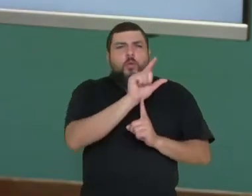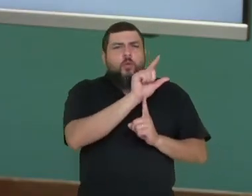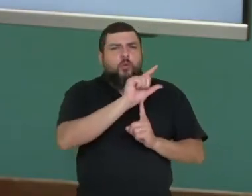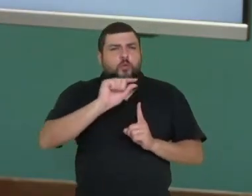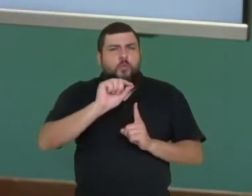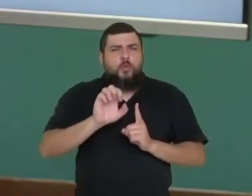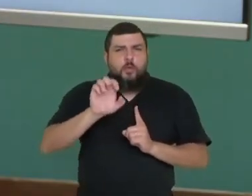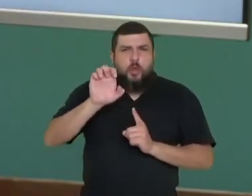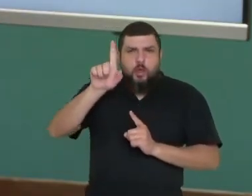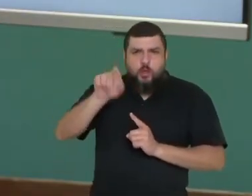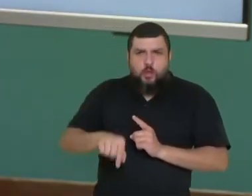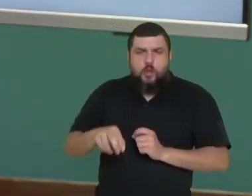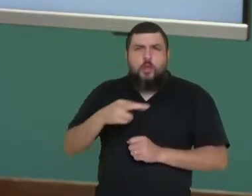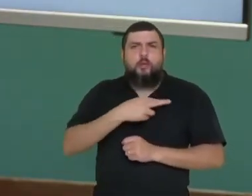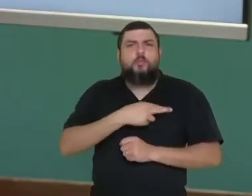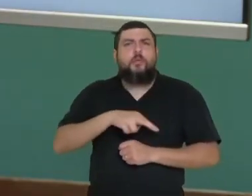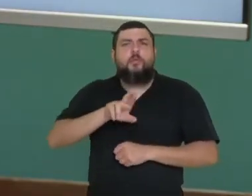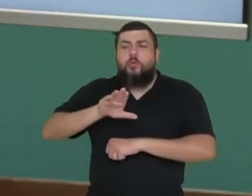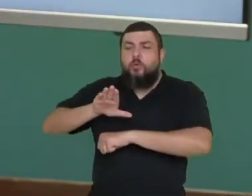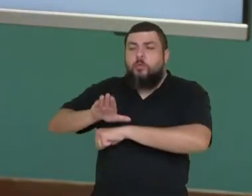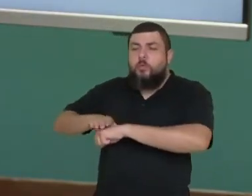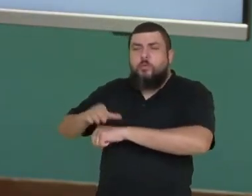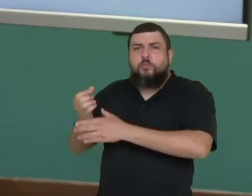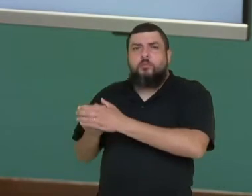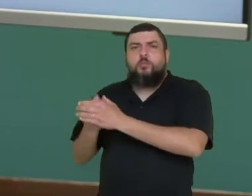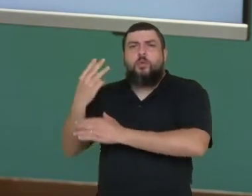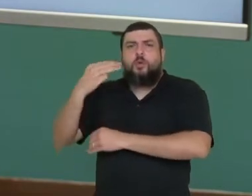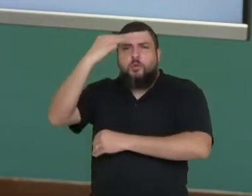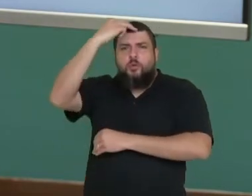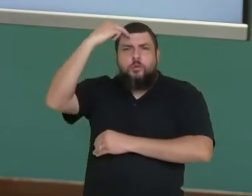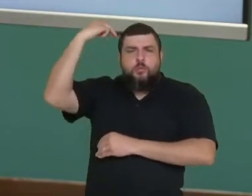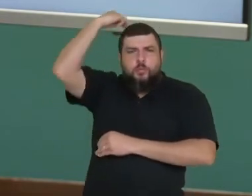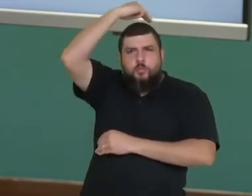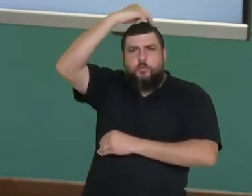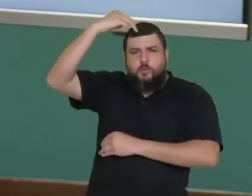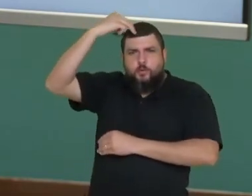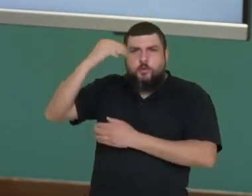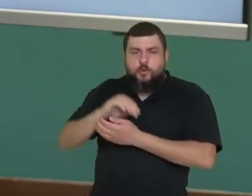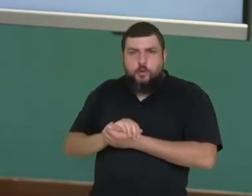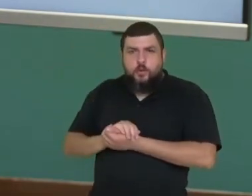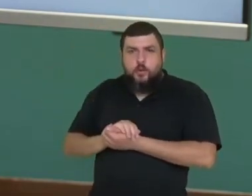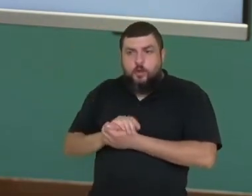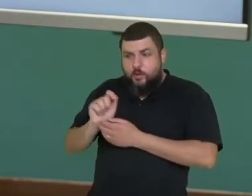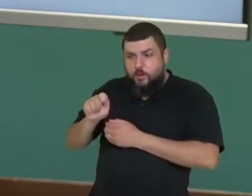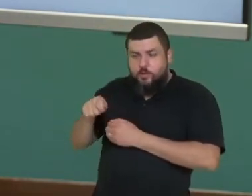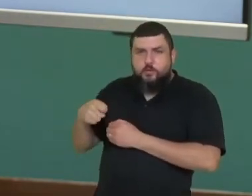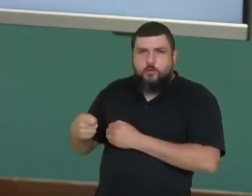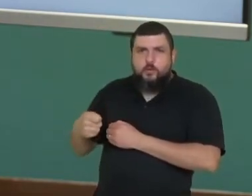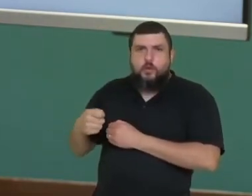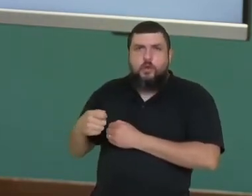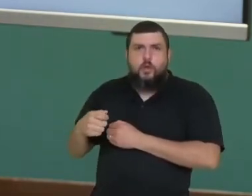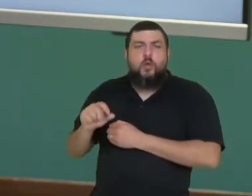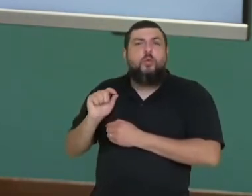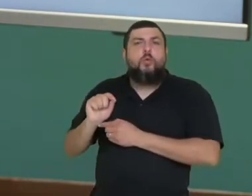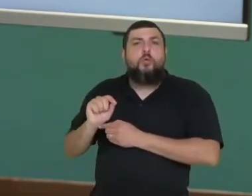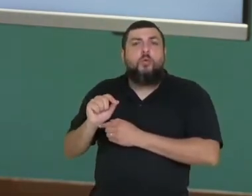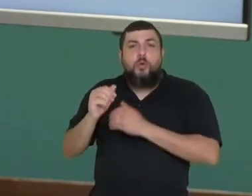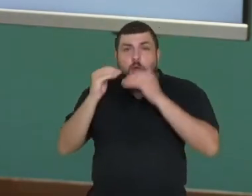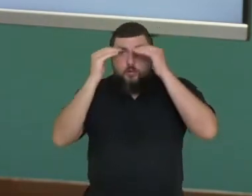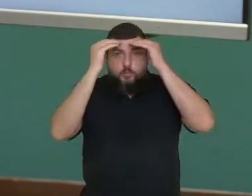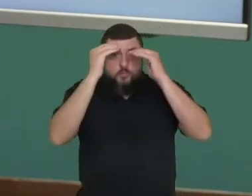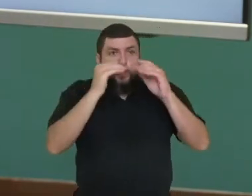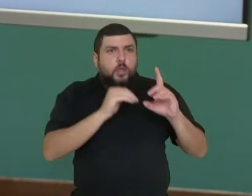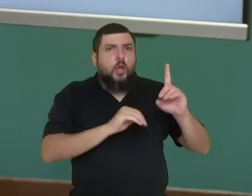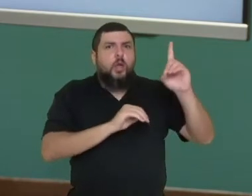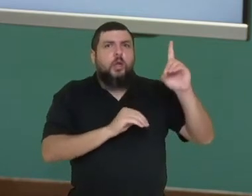nome desse Deus, do Deus principal, o único Deus, né, melhor dizendo, se chama o termo Alá. É